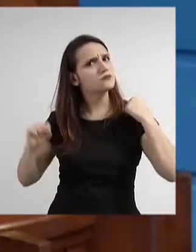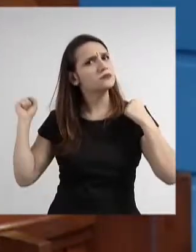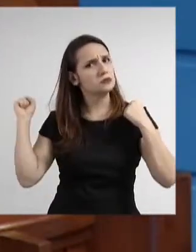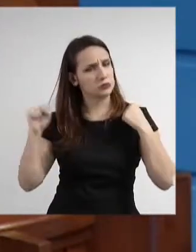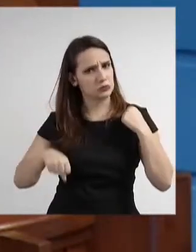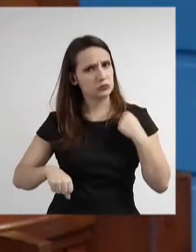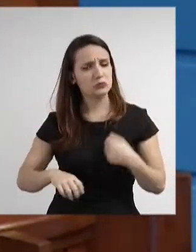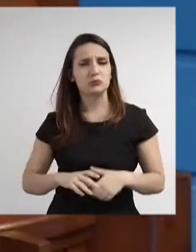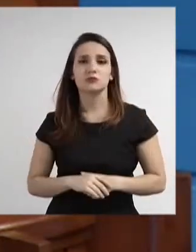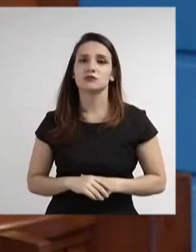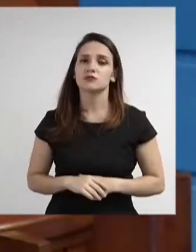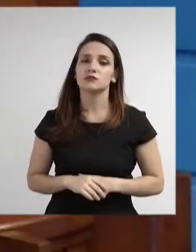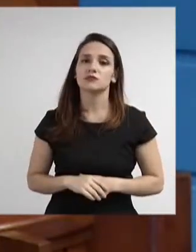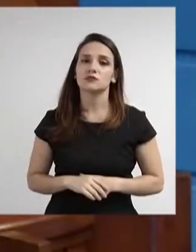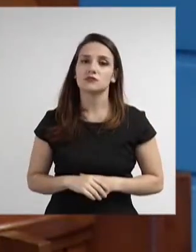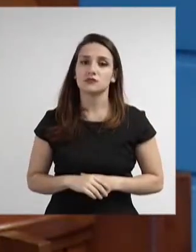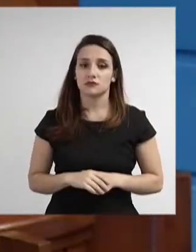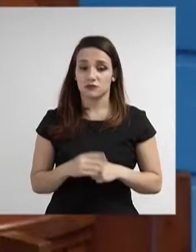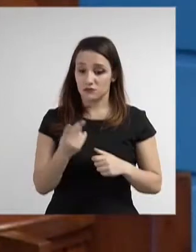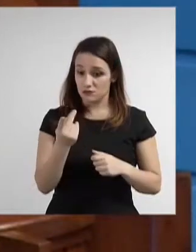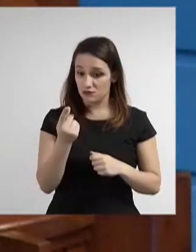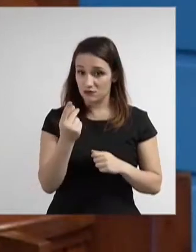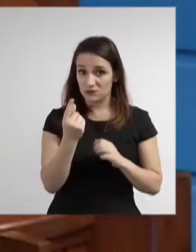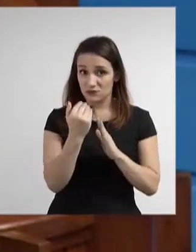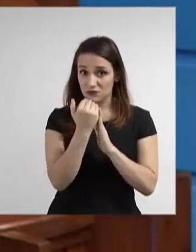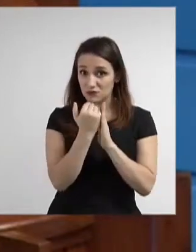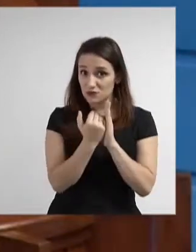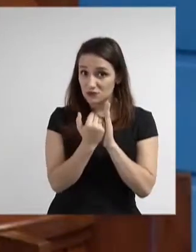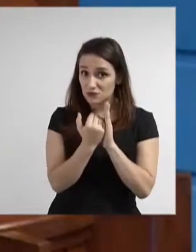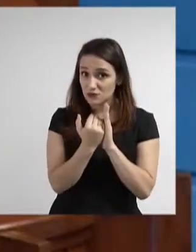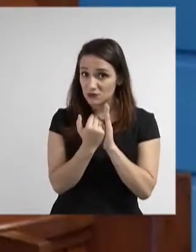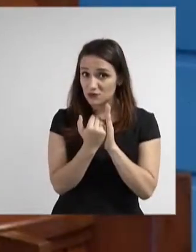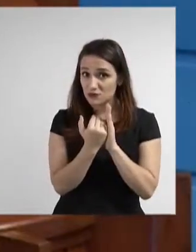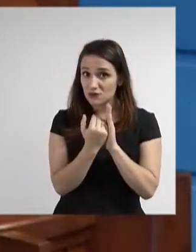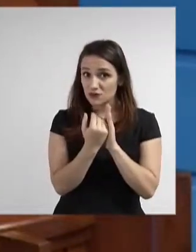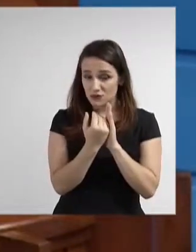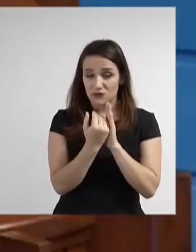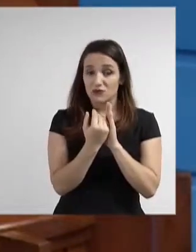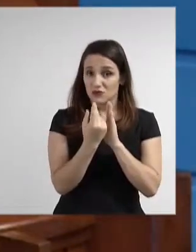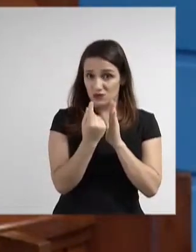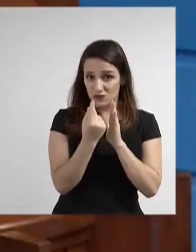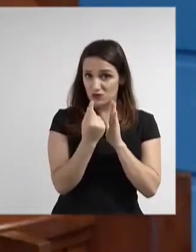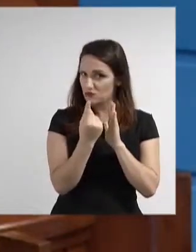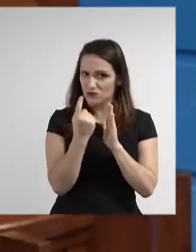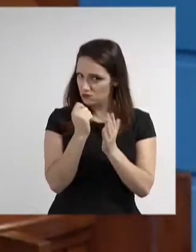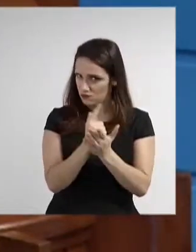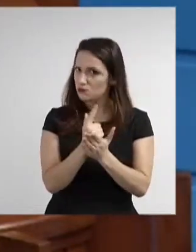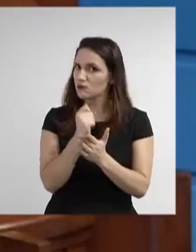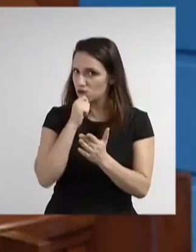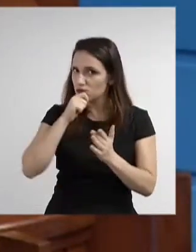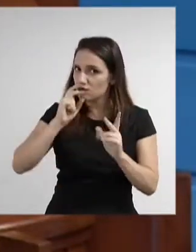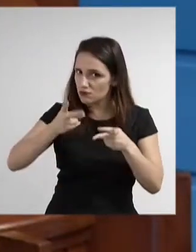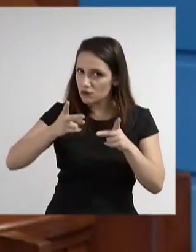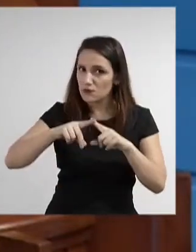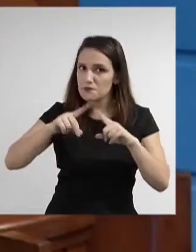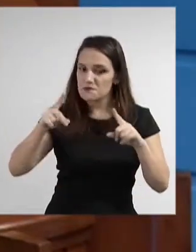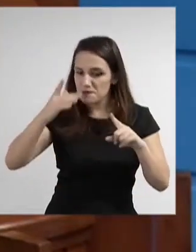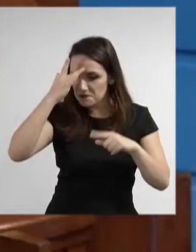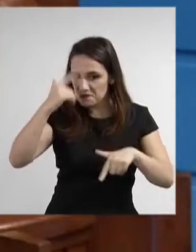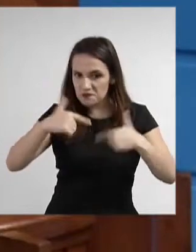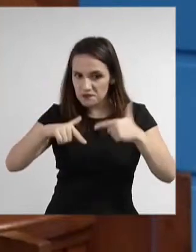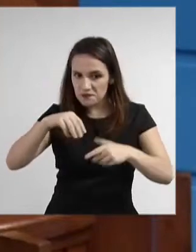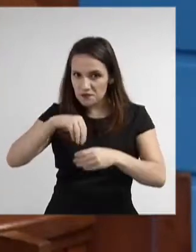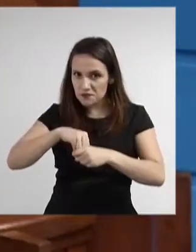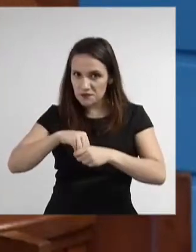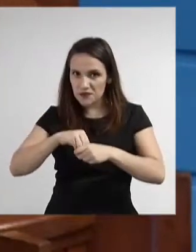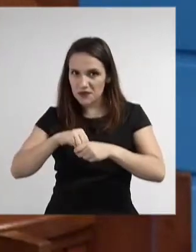conquistando. O pedágio não diminuiu, diminuiu sim o número de funcionários nos pedágios. Isso sim, deve ser por